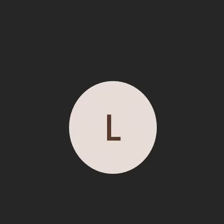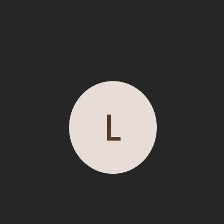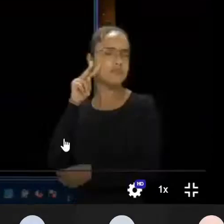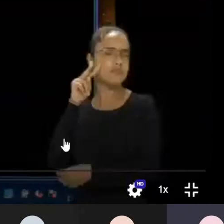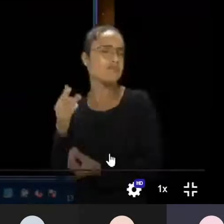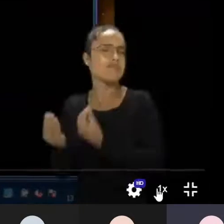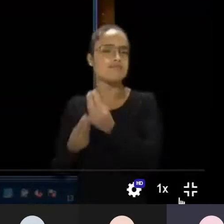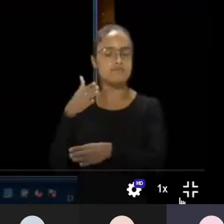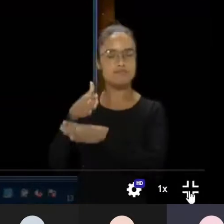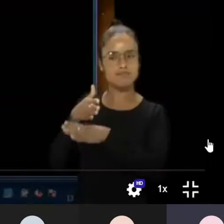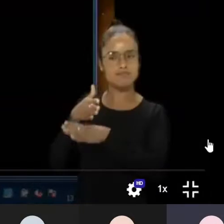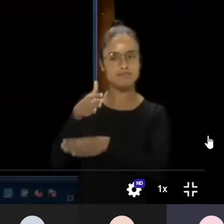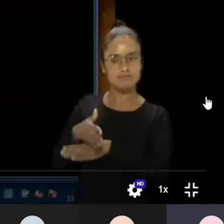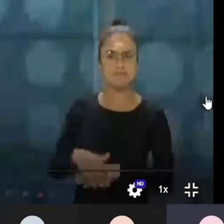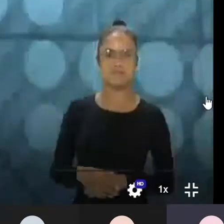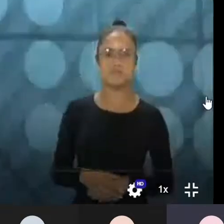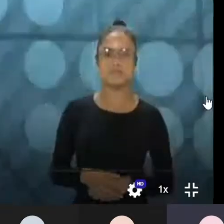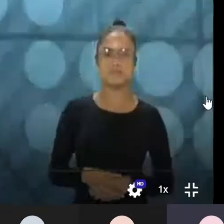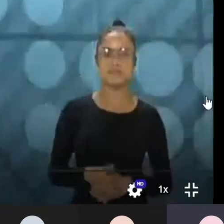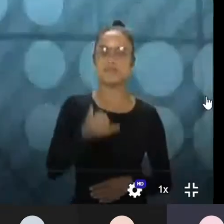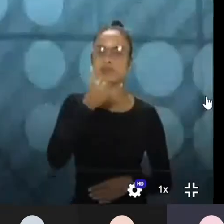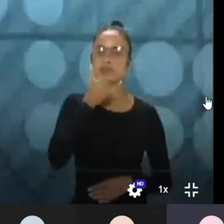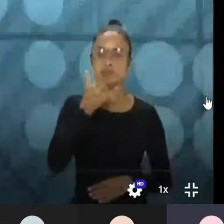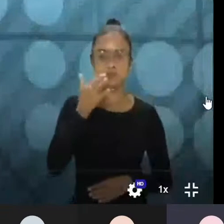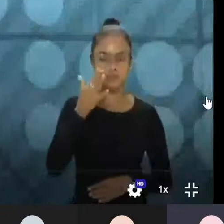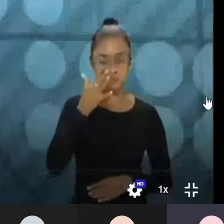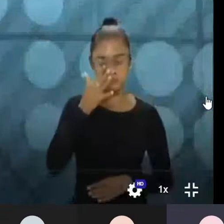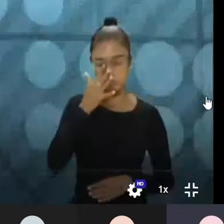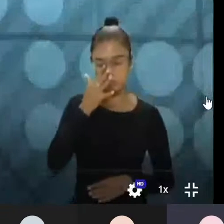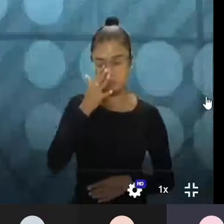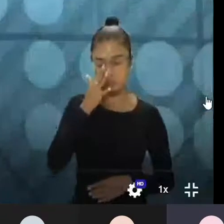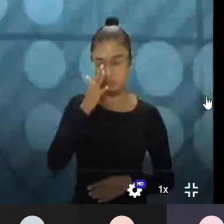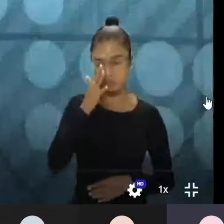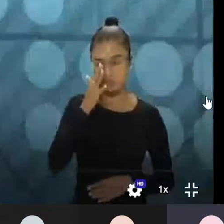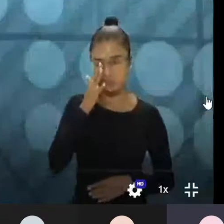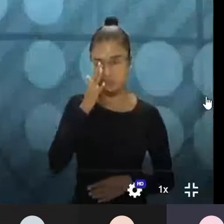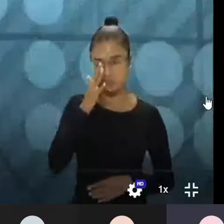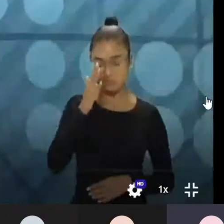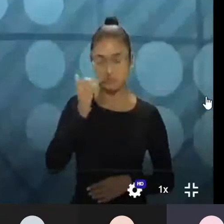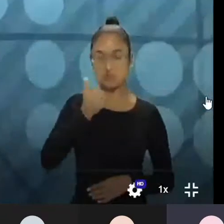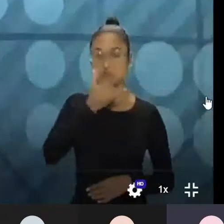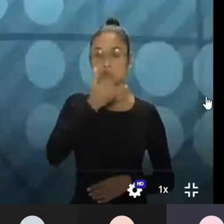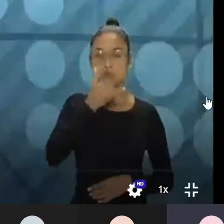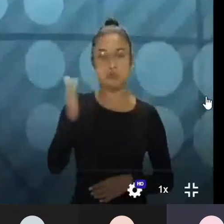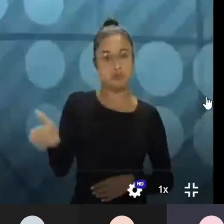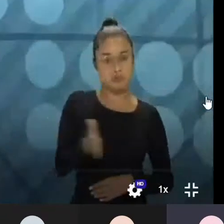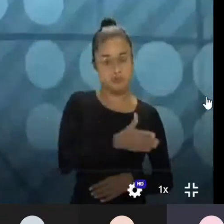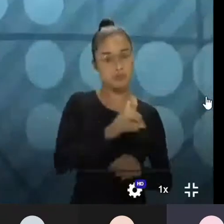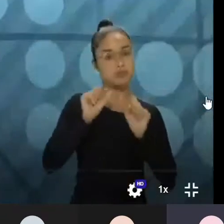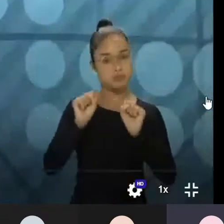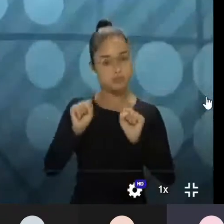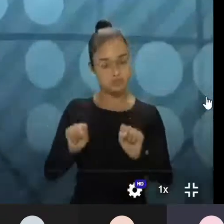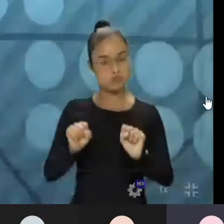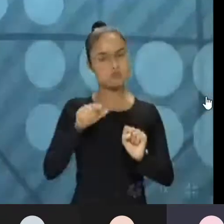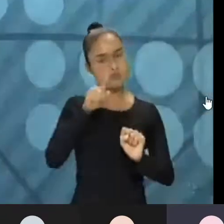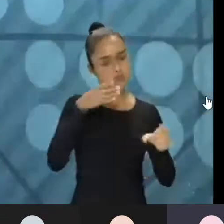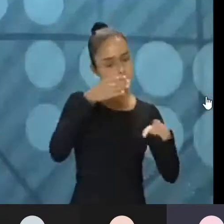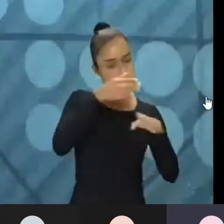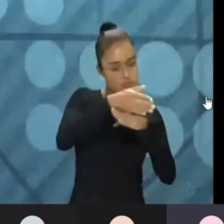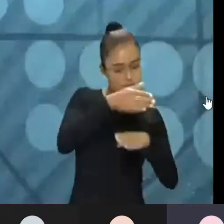O acesso para ele. Então, eu trago para você um link na qual você pode fazer o download e baixar e